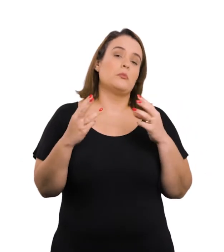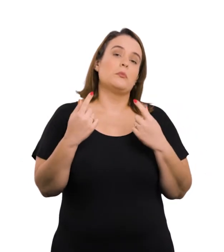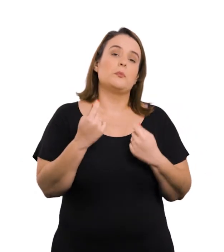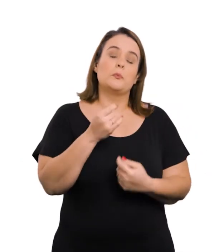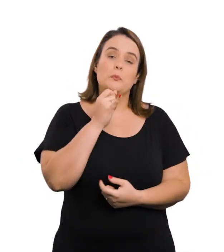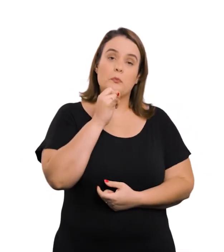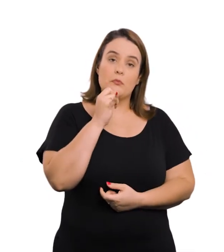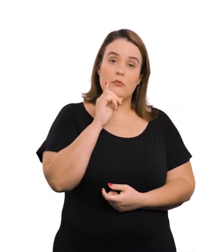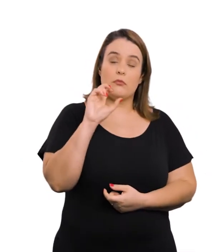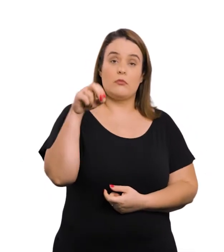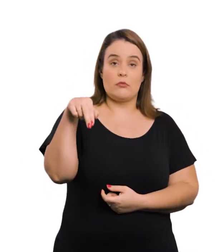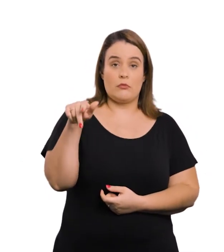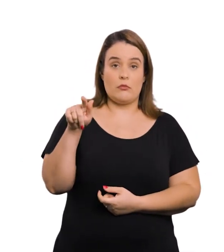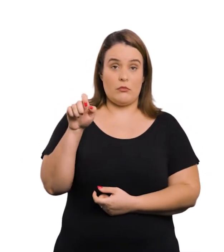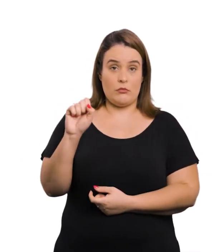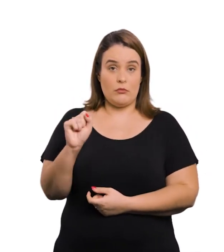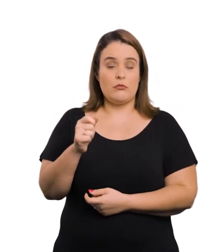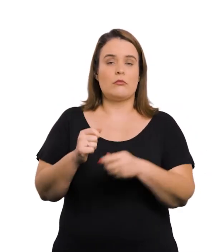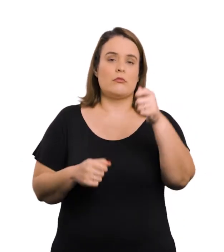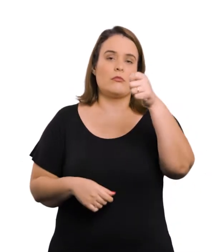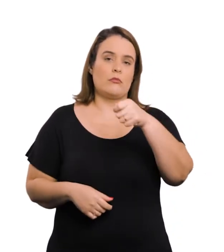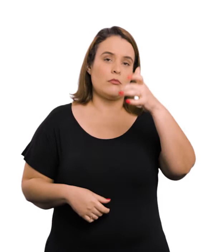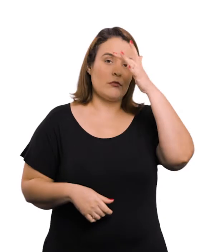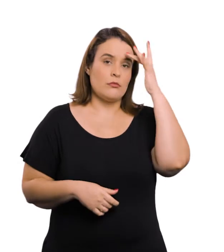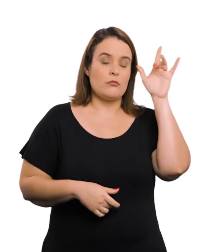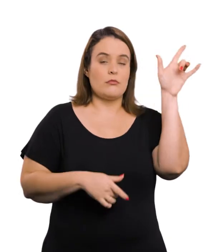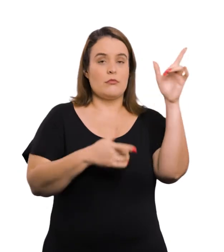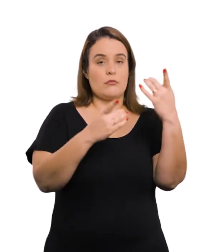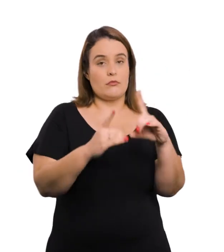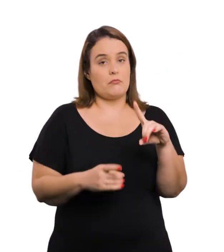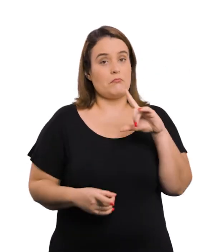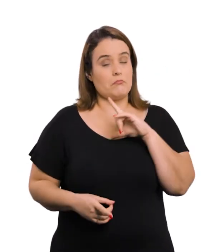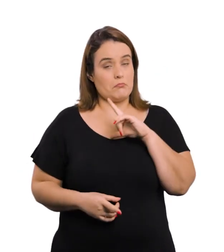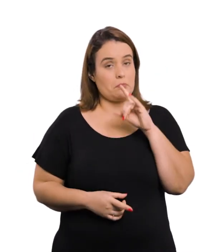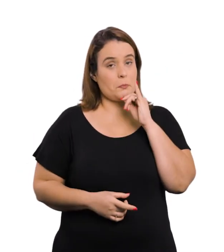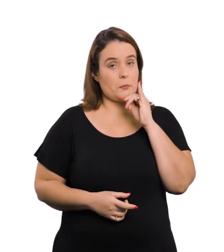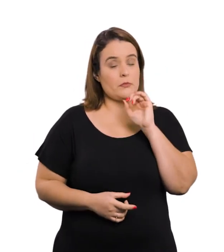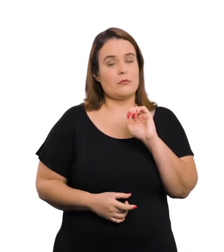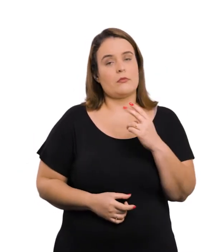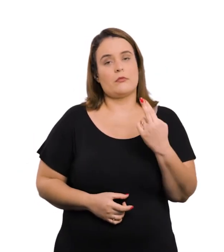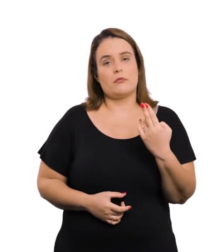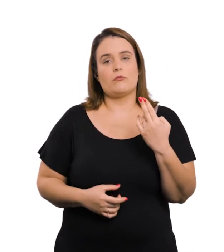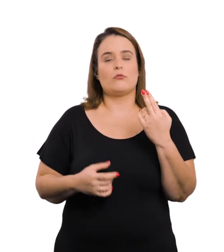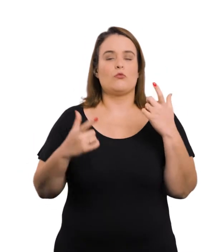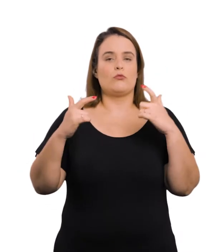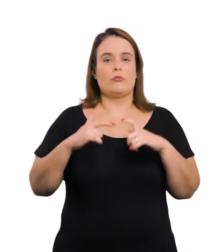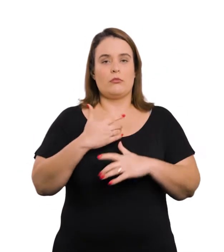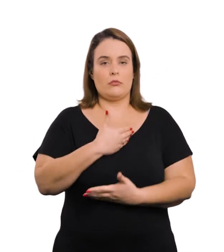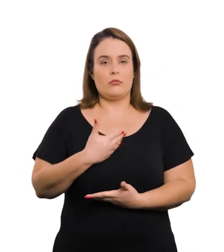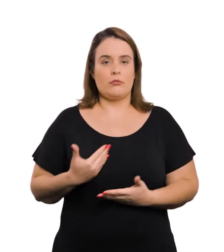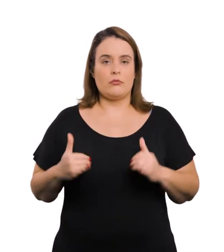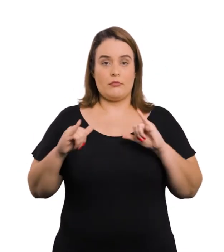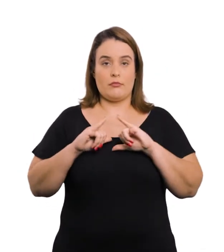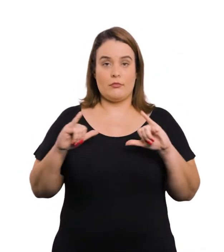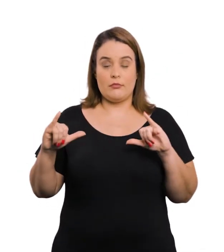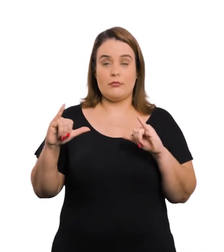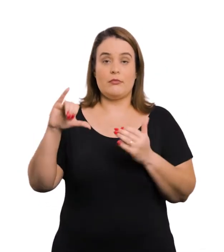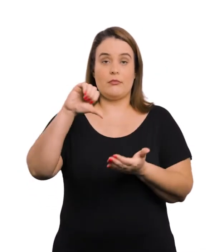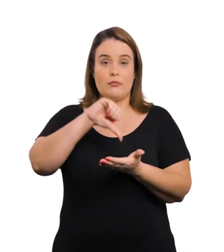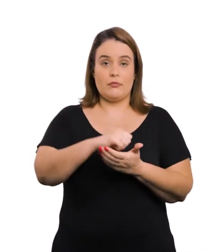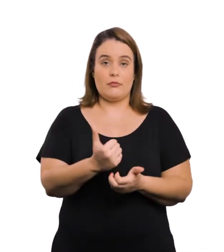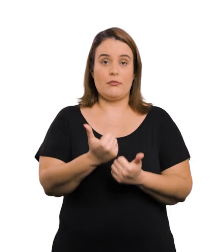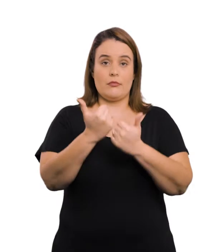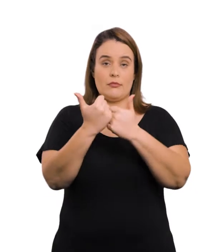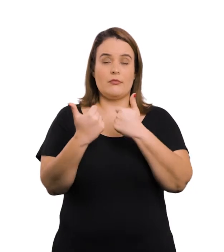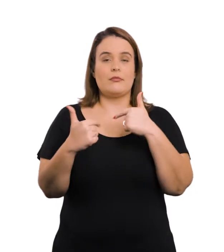como organizações da sociedade civil, associações de pessoas com deficiência, por exemplo, ou equipamentos públicos, Centro